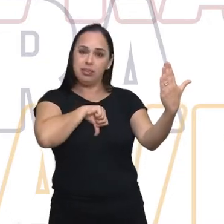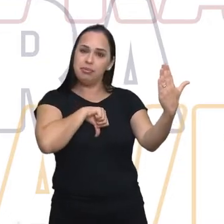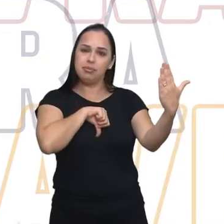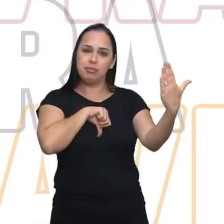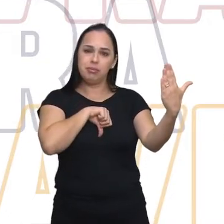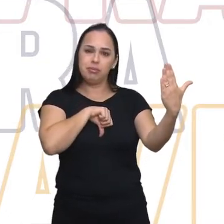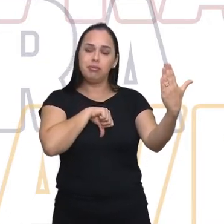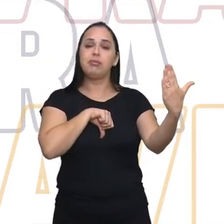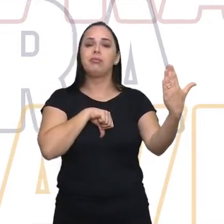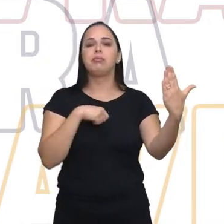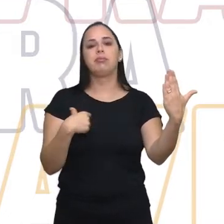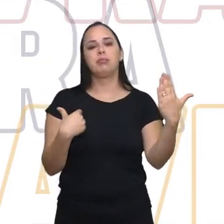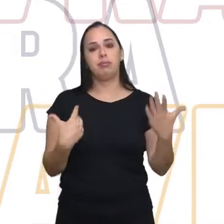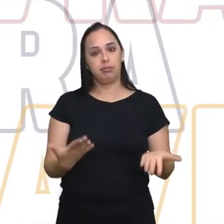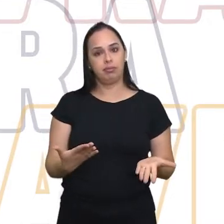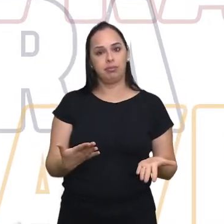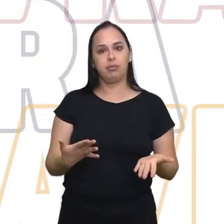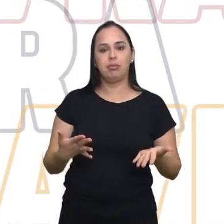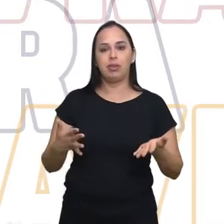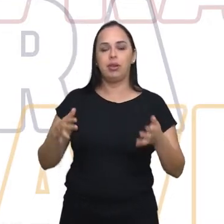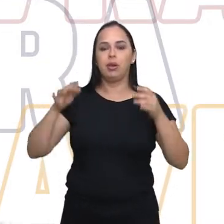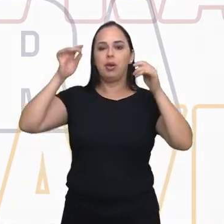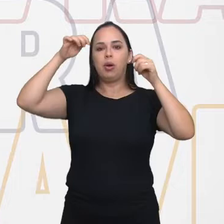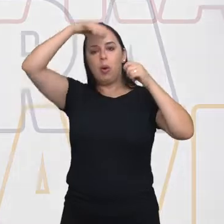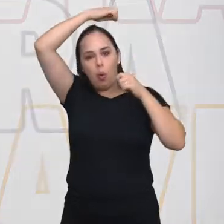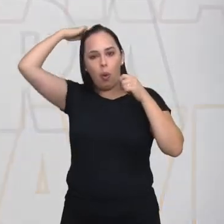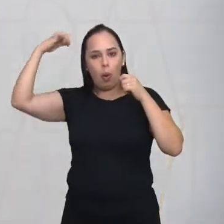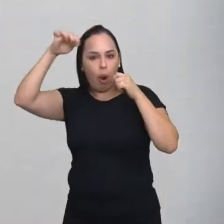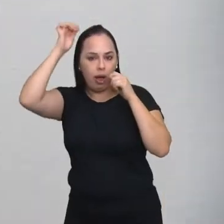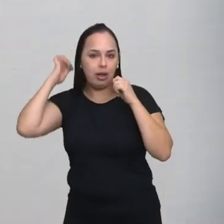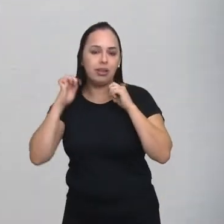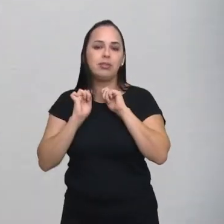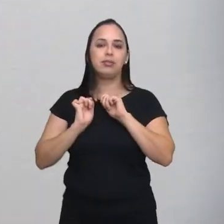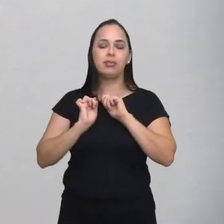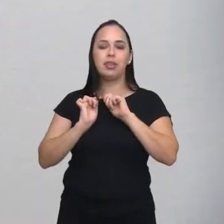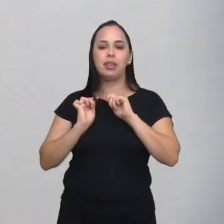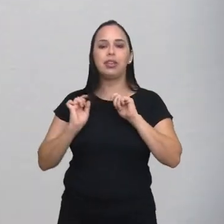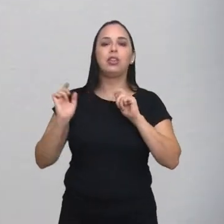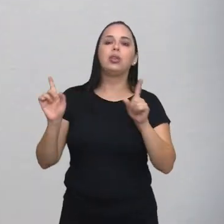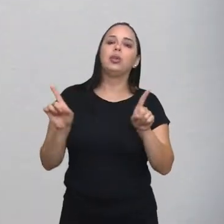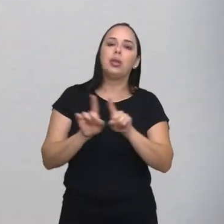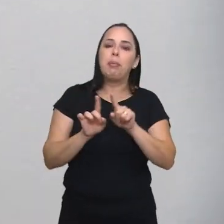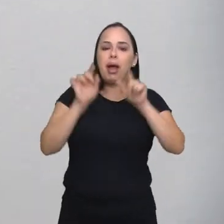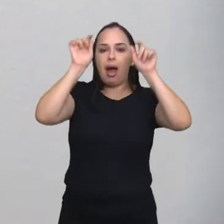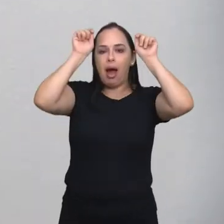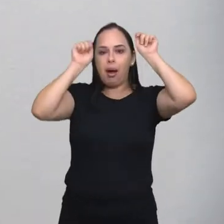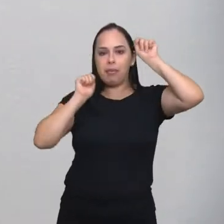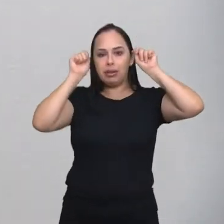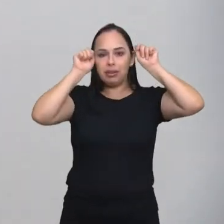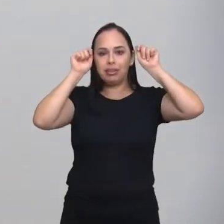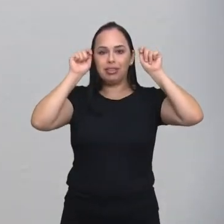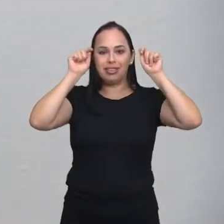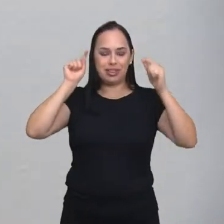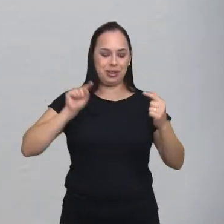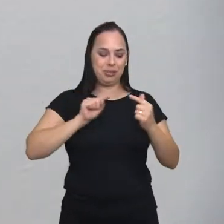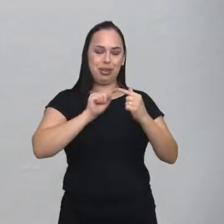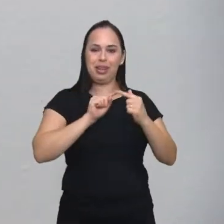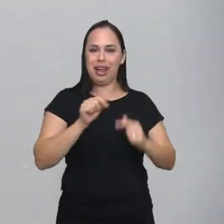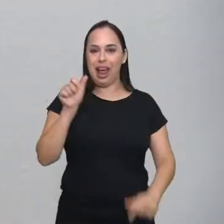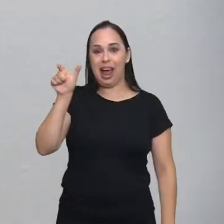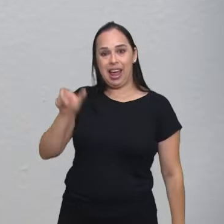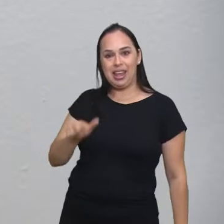abalado, né? Então, assim, o lenço, a peruca, eles compõem o visual. Então, as meninas